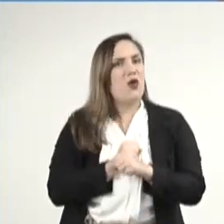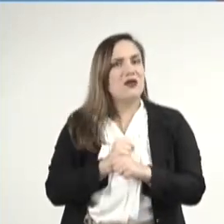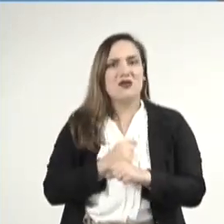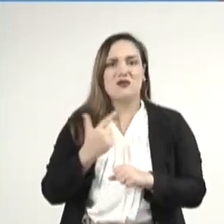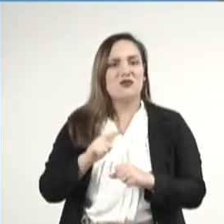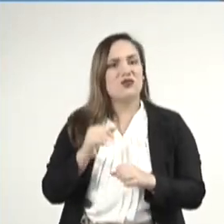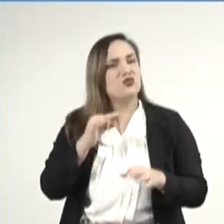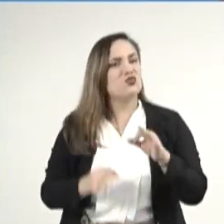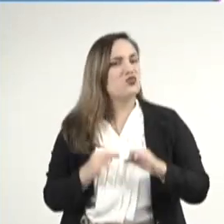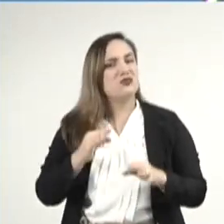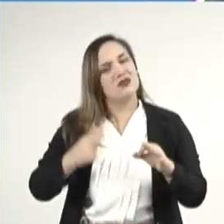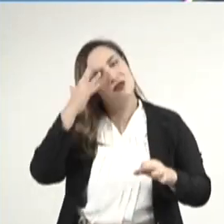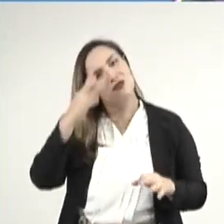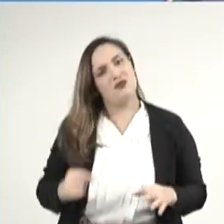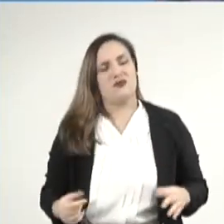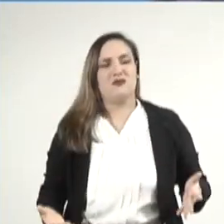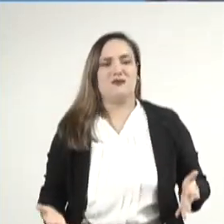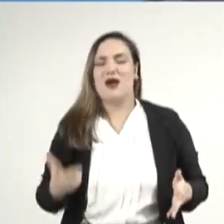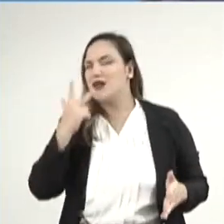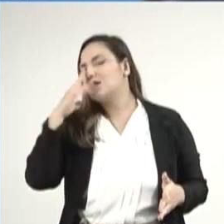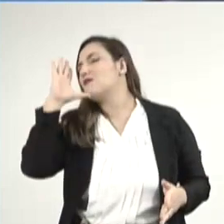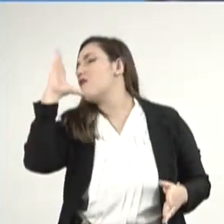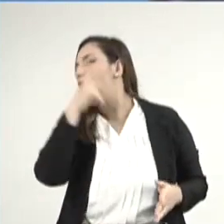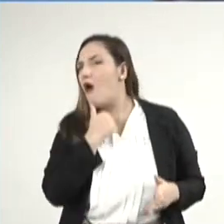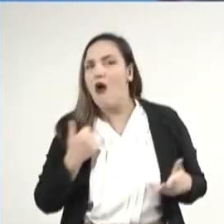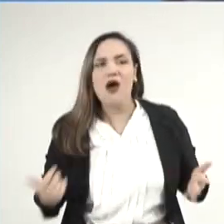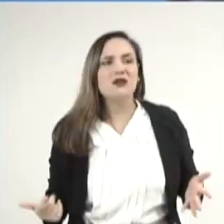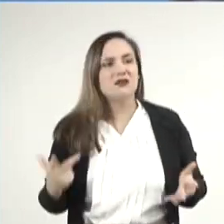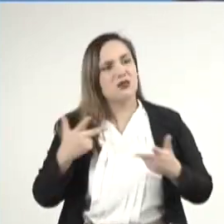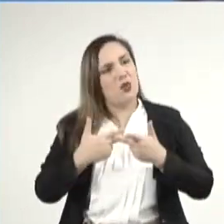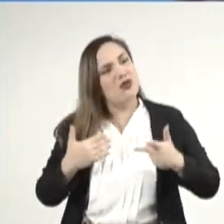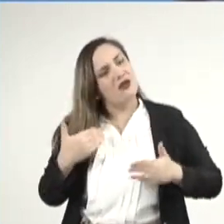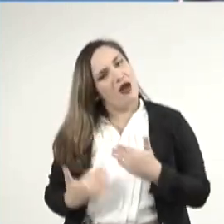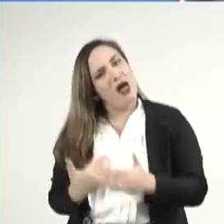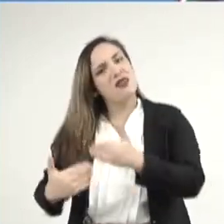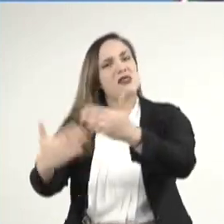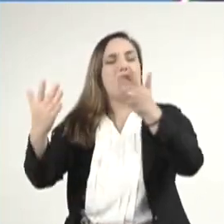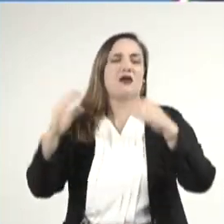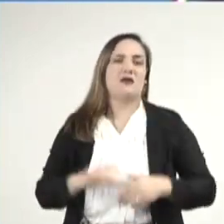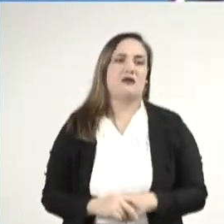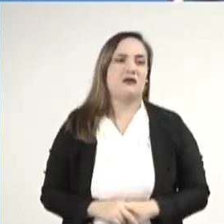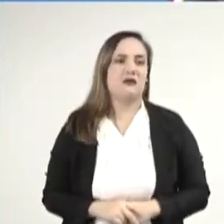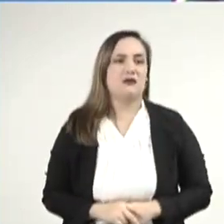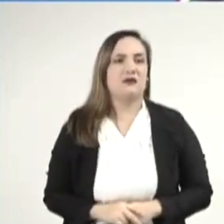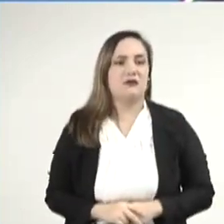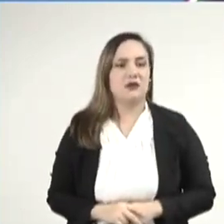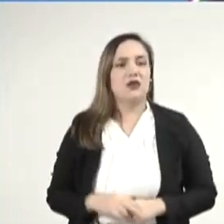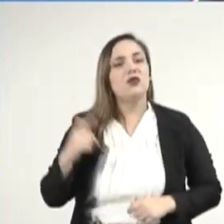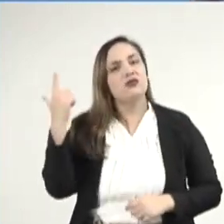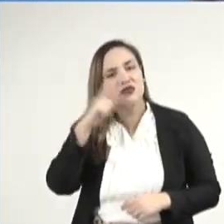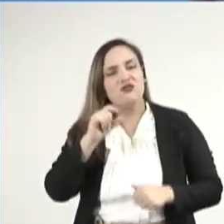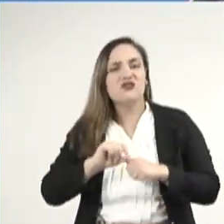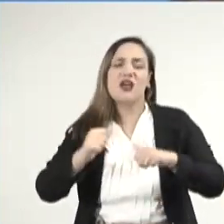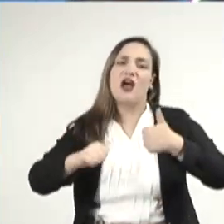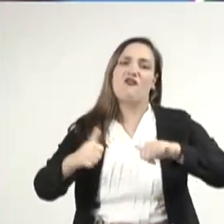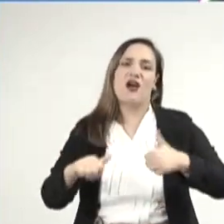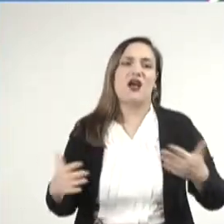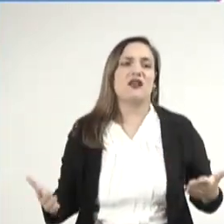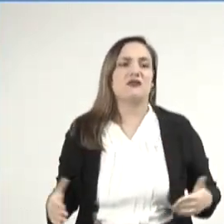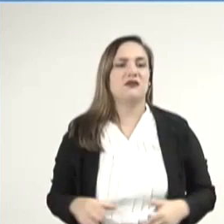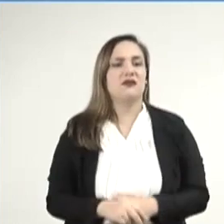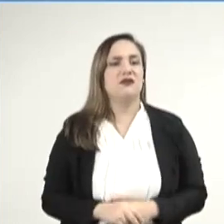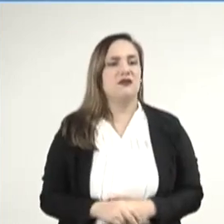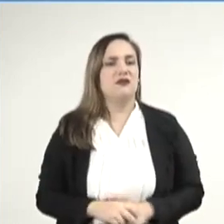é uma novela para poder as coisas caminhar e terminar a apuração final. Às vezes